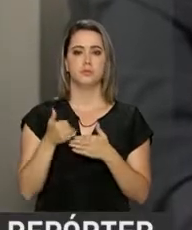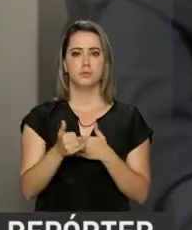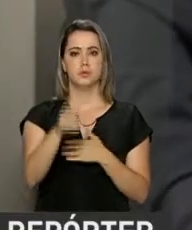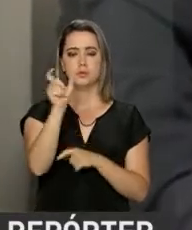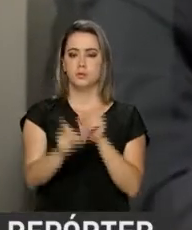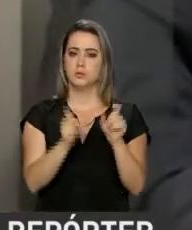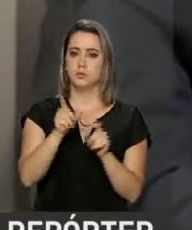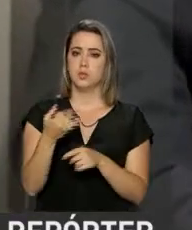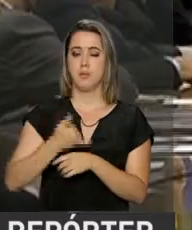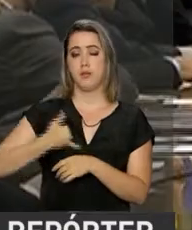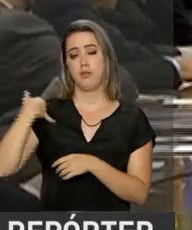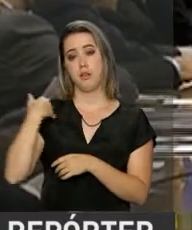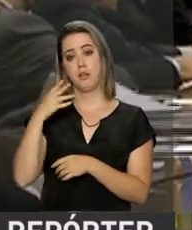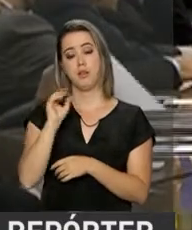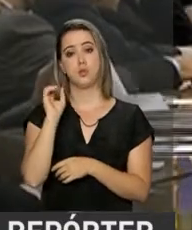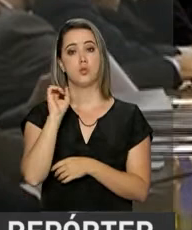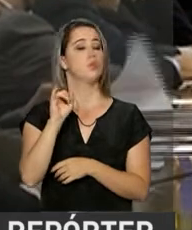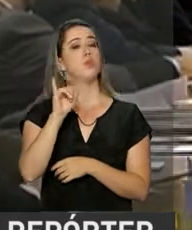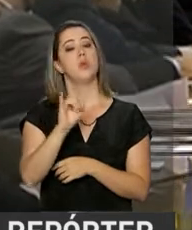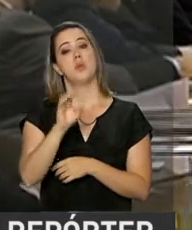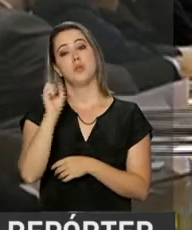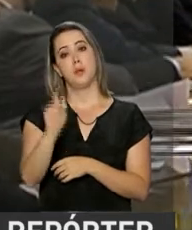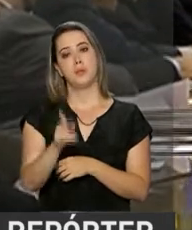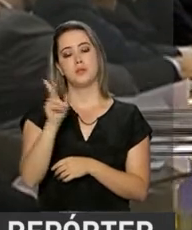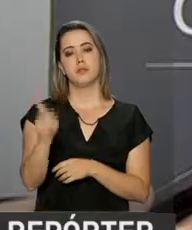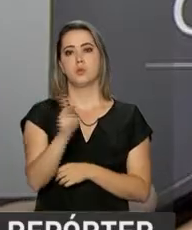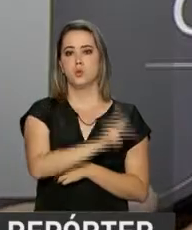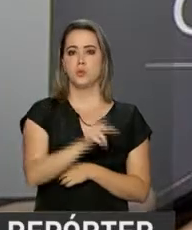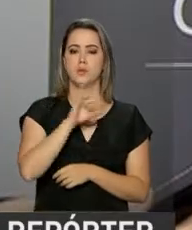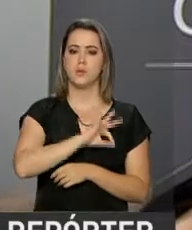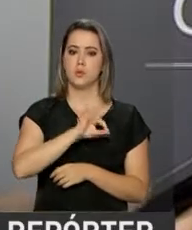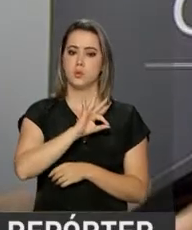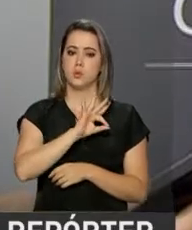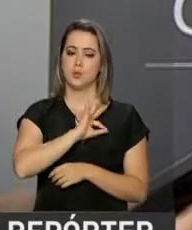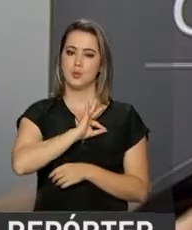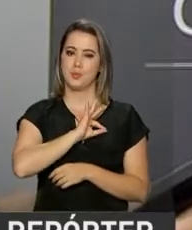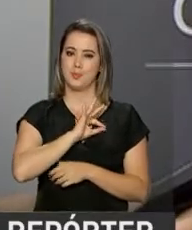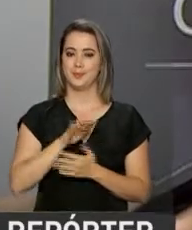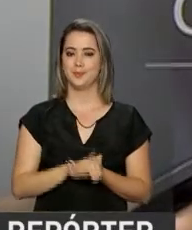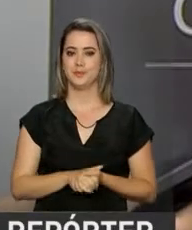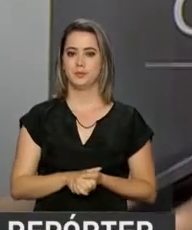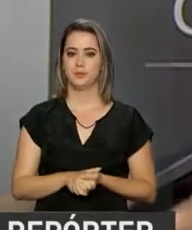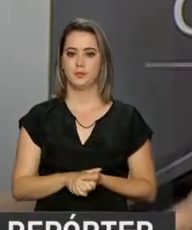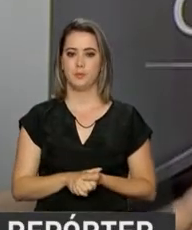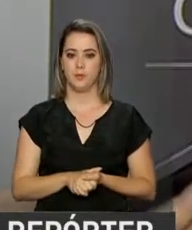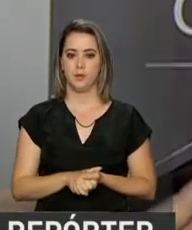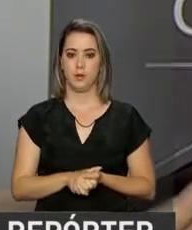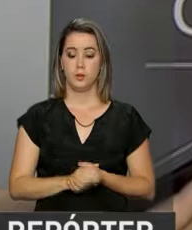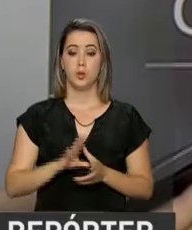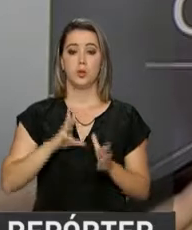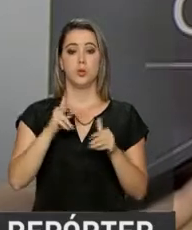e da idade para aposentadoria de professores e policiais todas as mudanças que foram feitas elas têm um objetivo muito